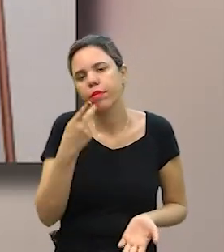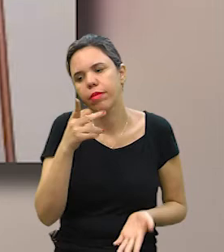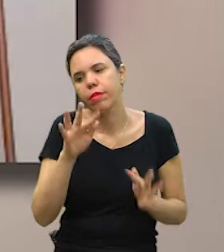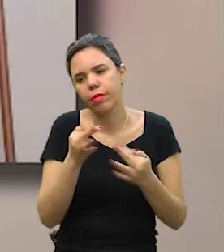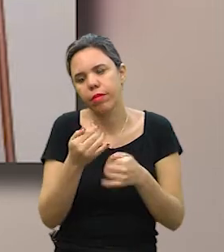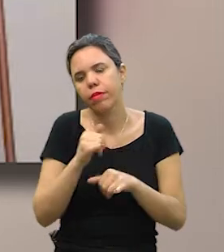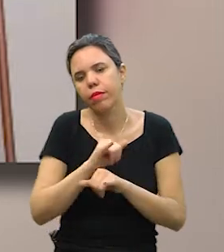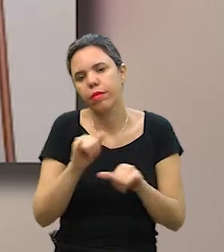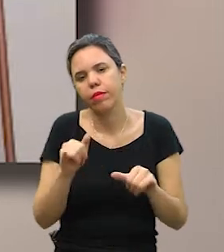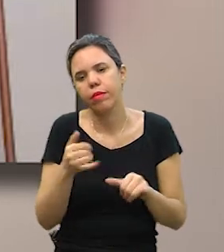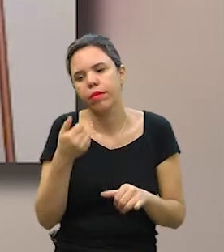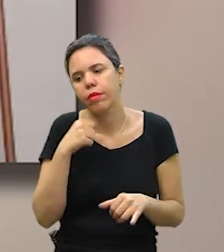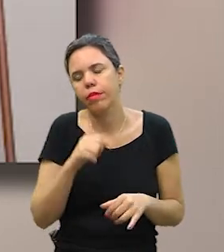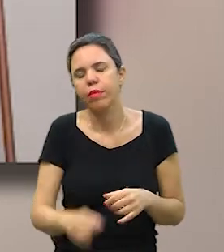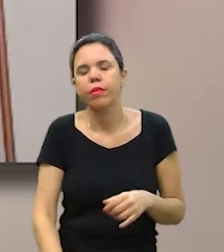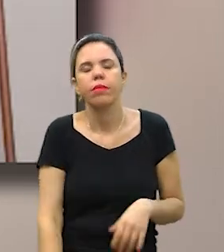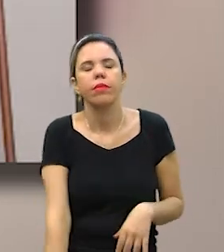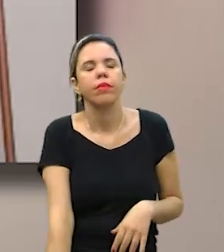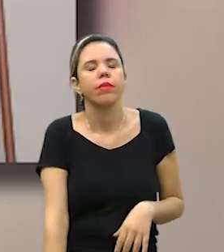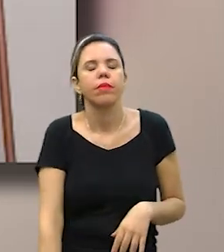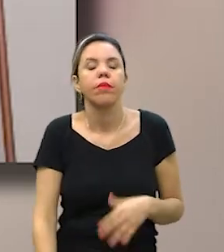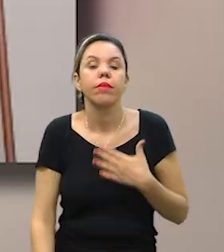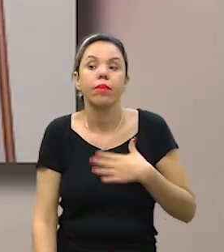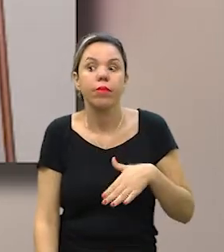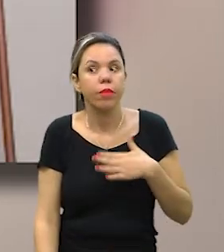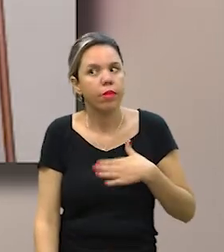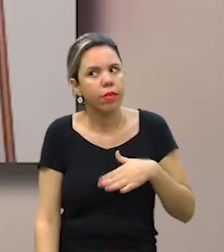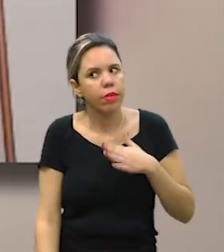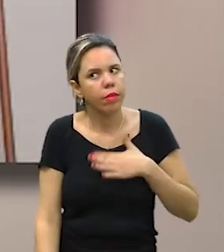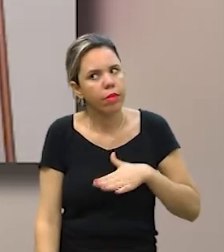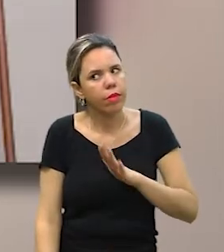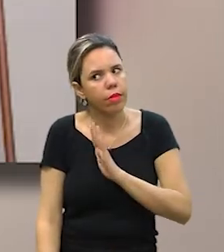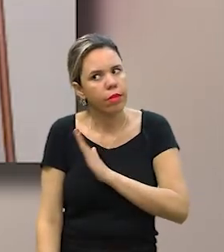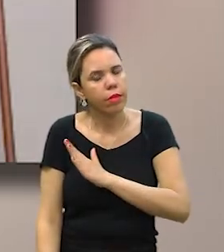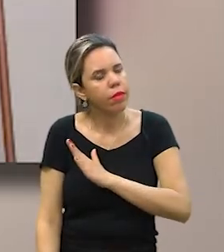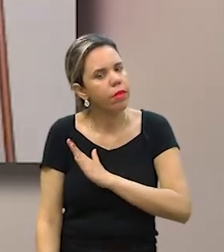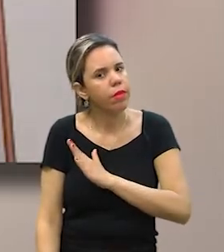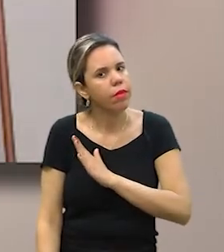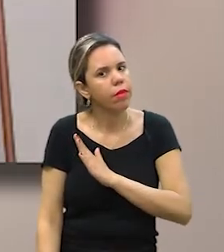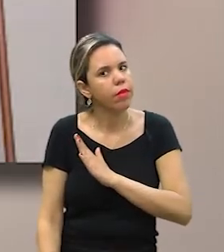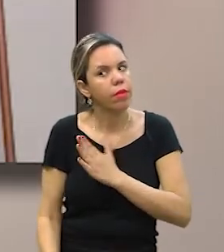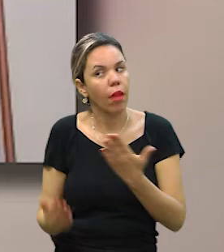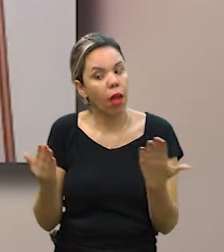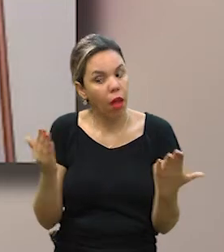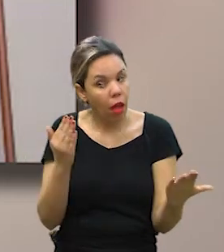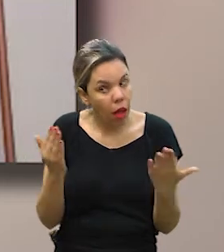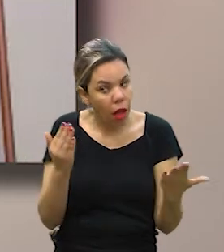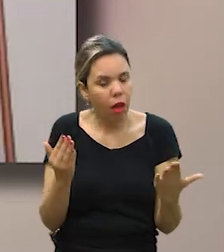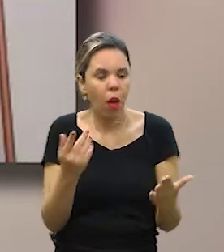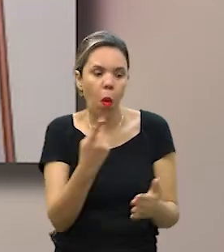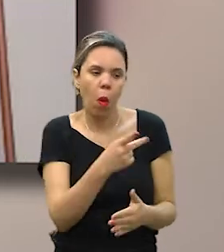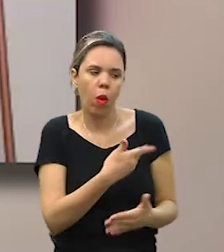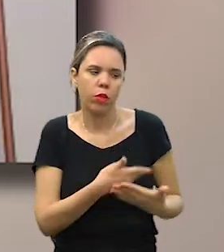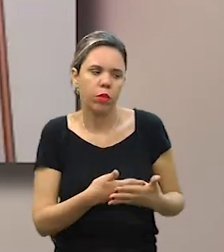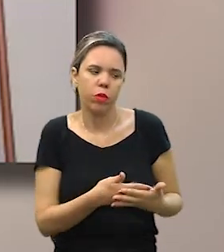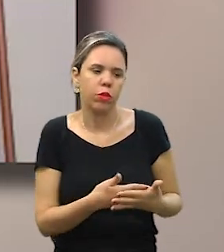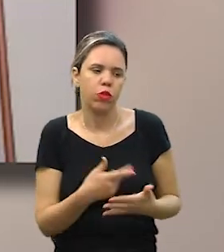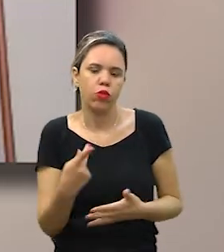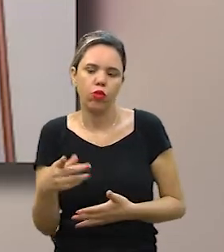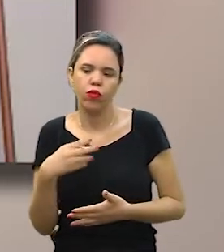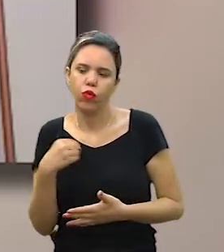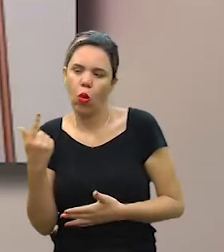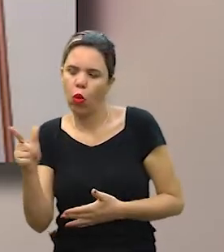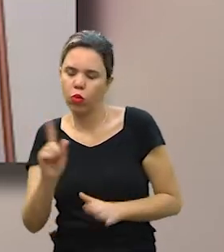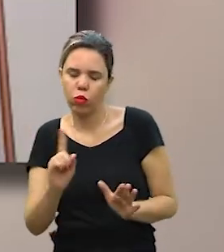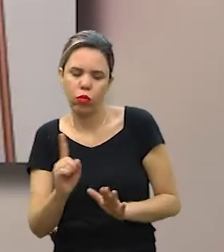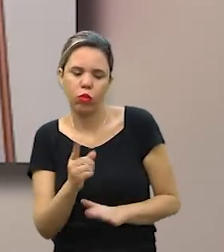Eu falo para os pais e mamães para acalmar o coração e não ficar comparando, né? Você não pode comparar seu